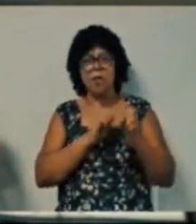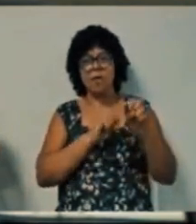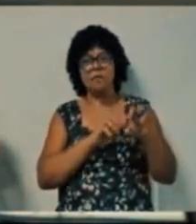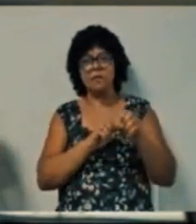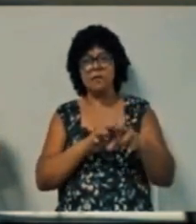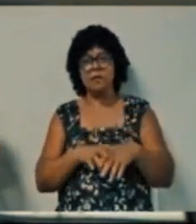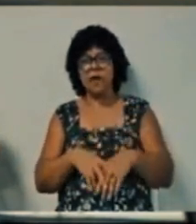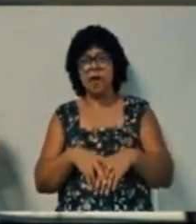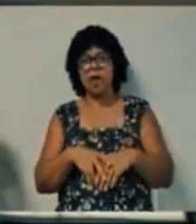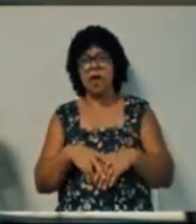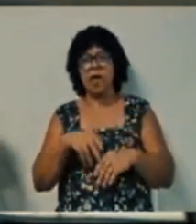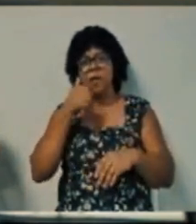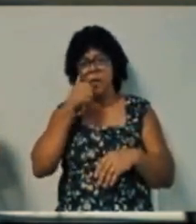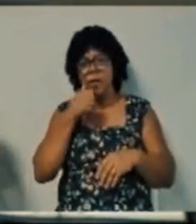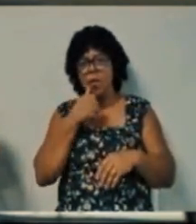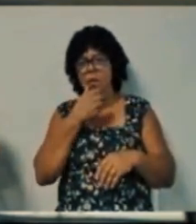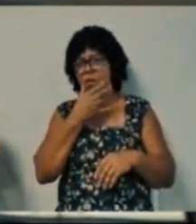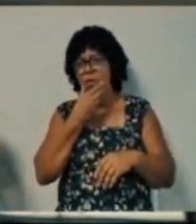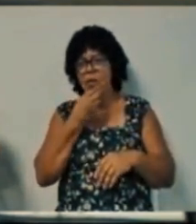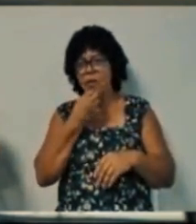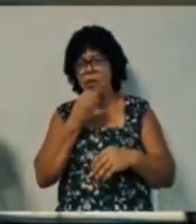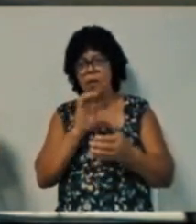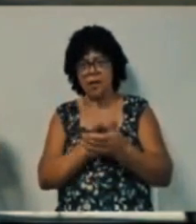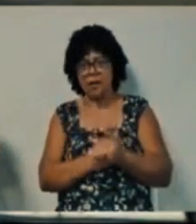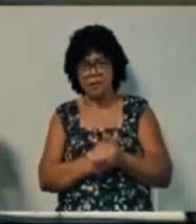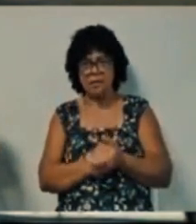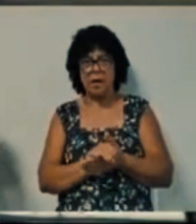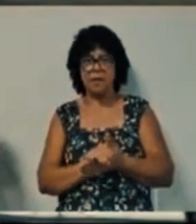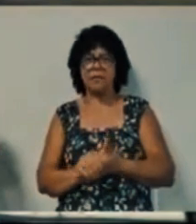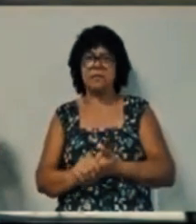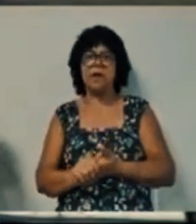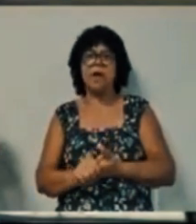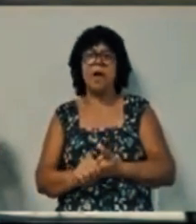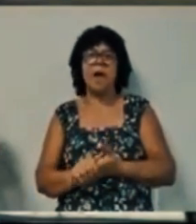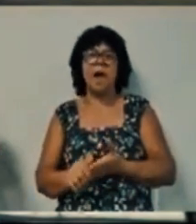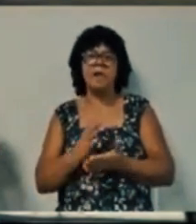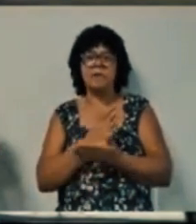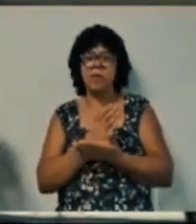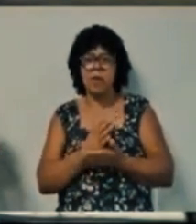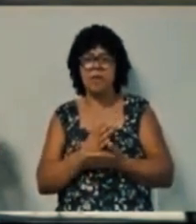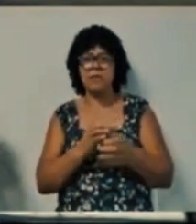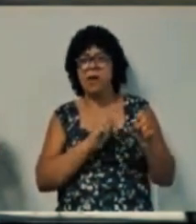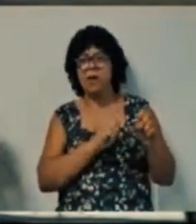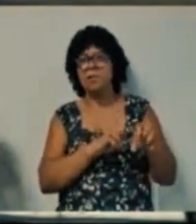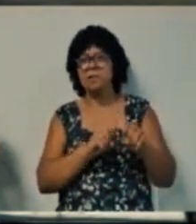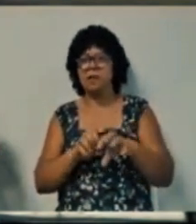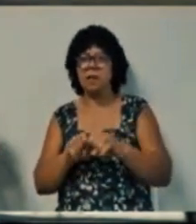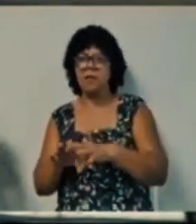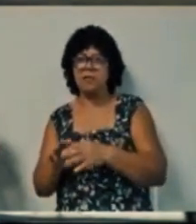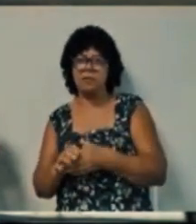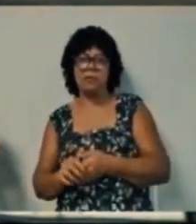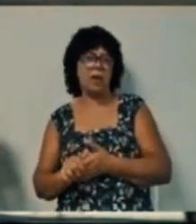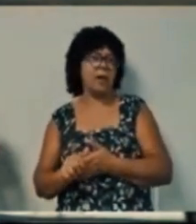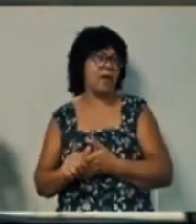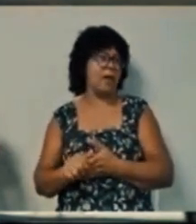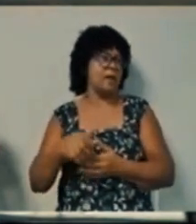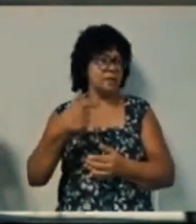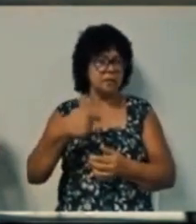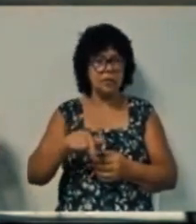quinta semana, a irmã Kátia disse: pastor, semana que vem a gente não vai poder ter o nosso encontro, o